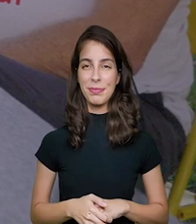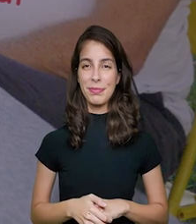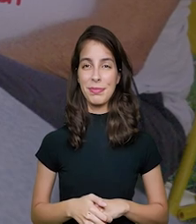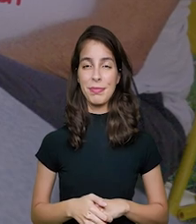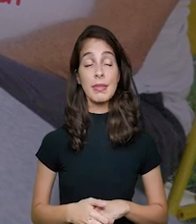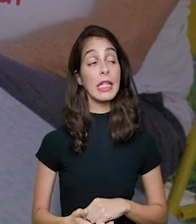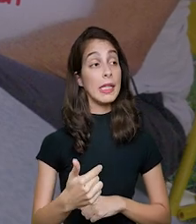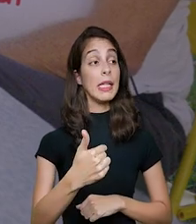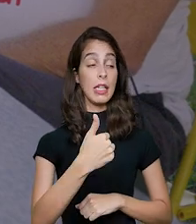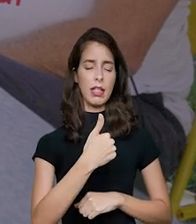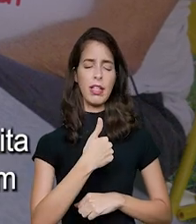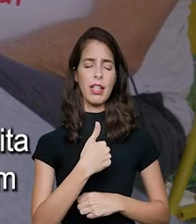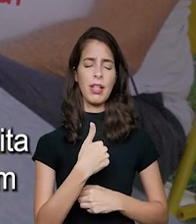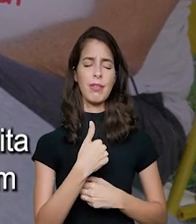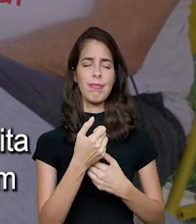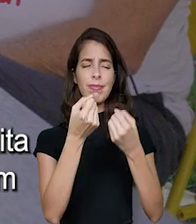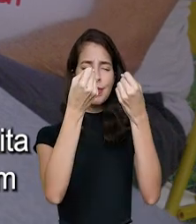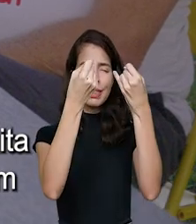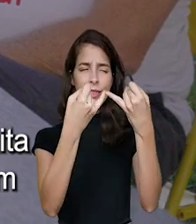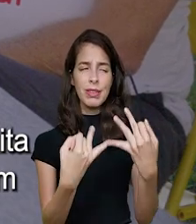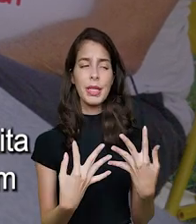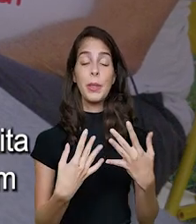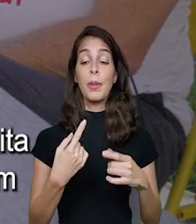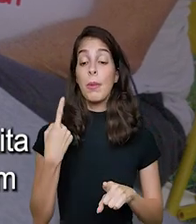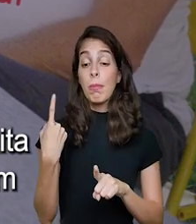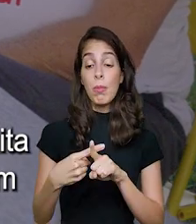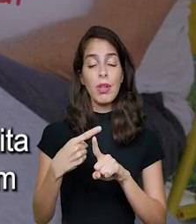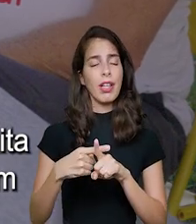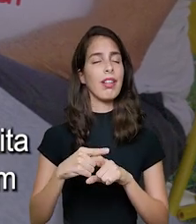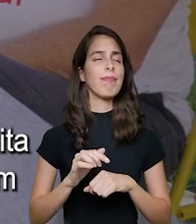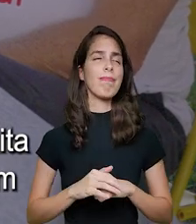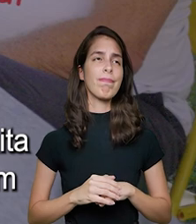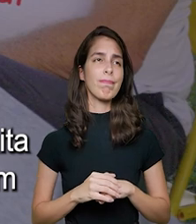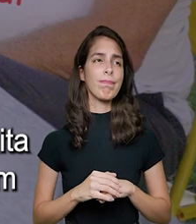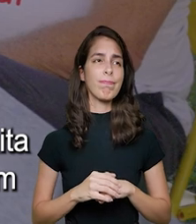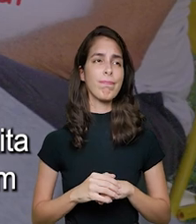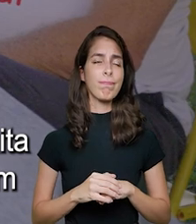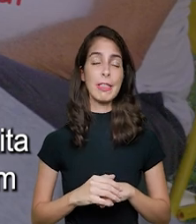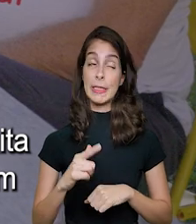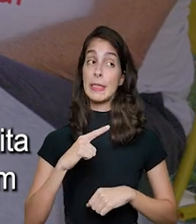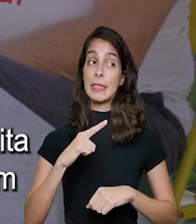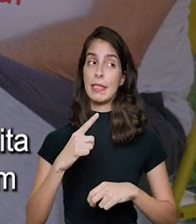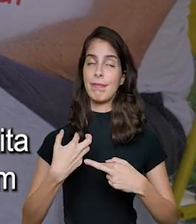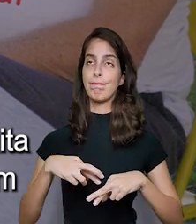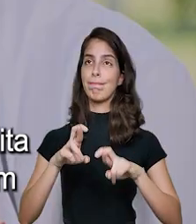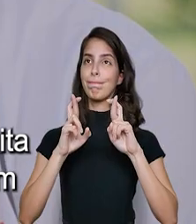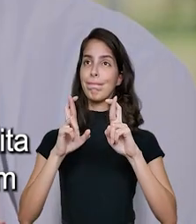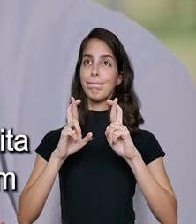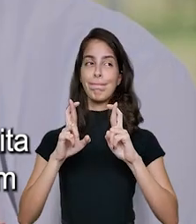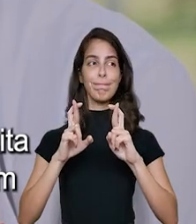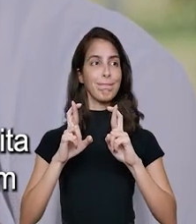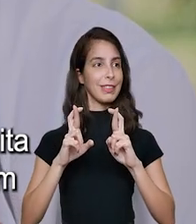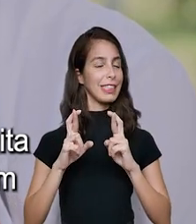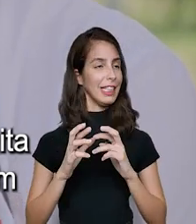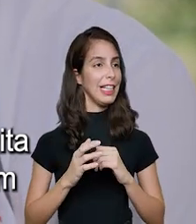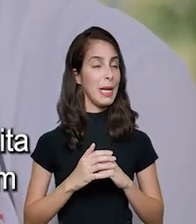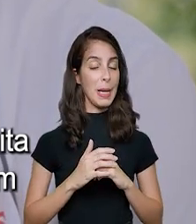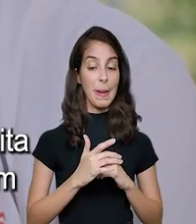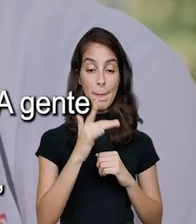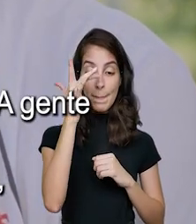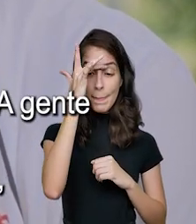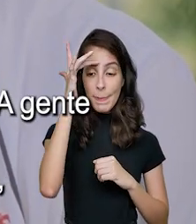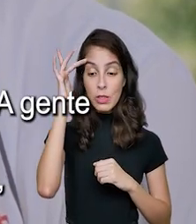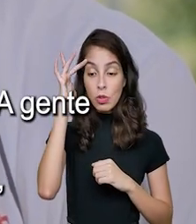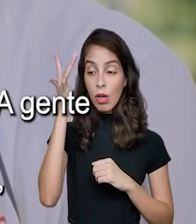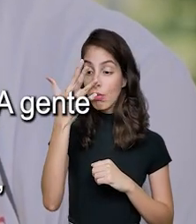destaco porque eh a gente fazendo esse trabalho pelo menos tem muita expectativa que que as pessoas dessa conexão